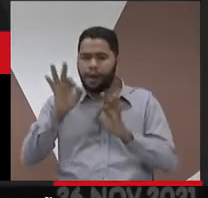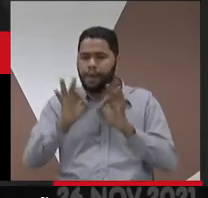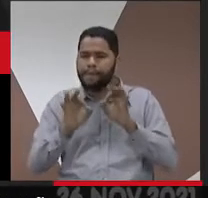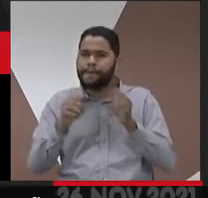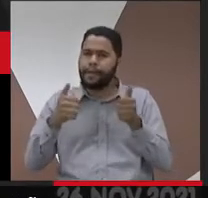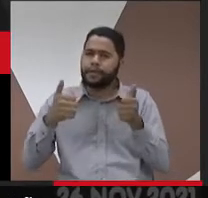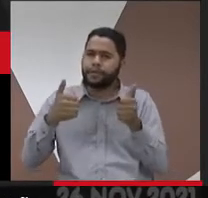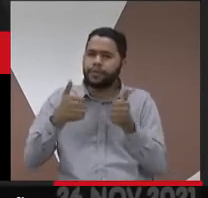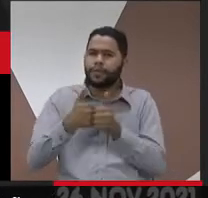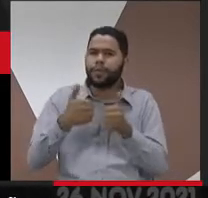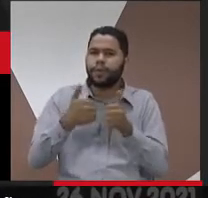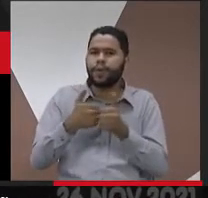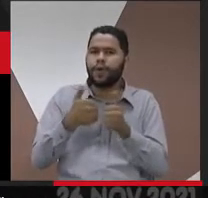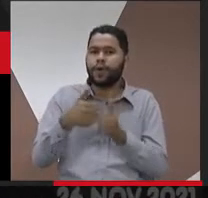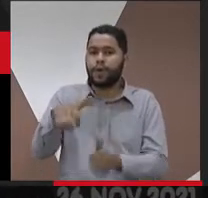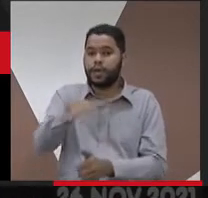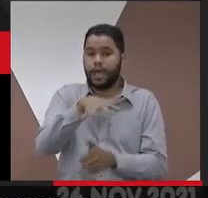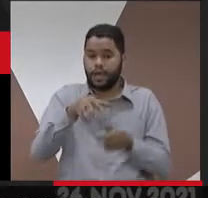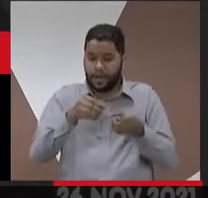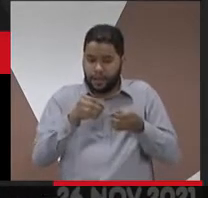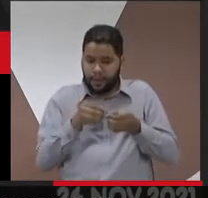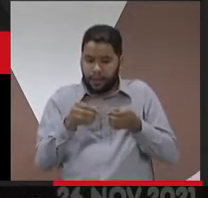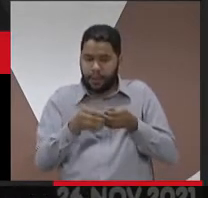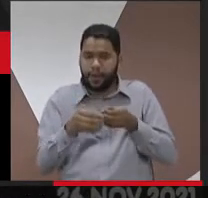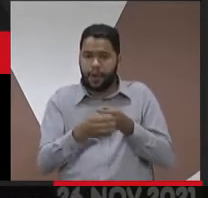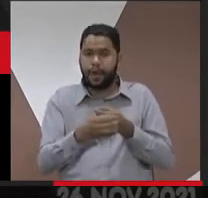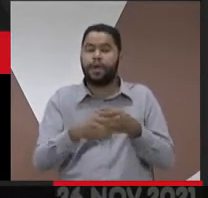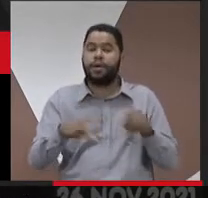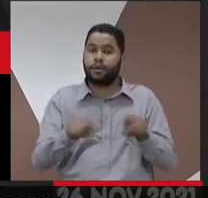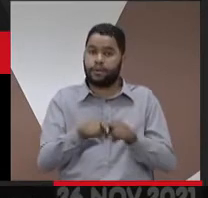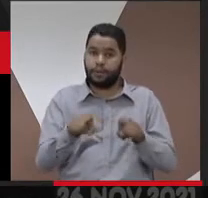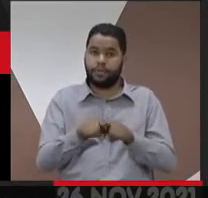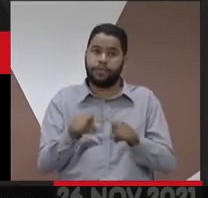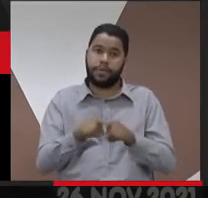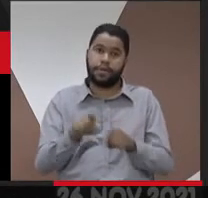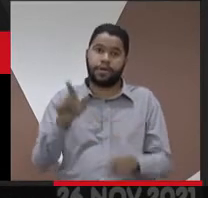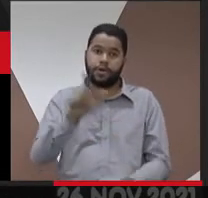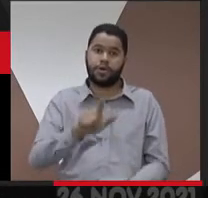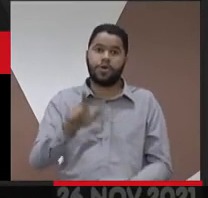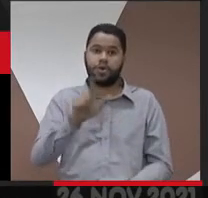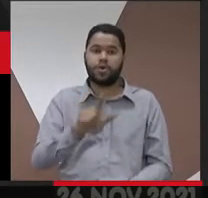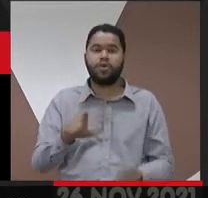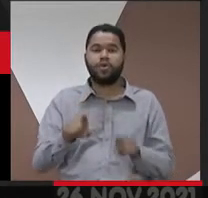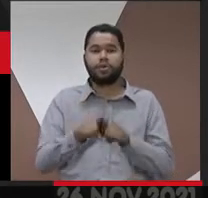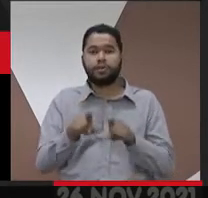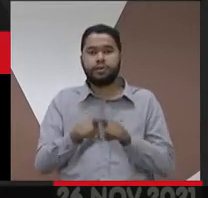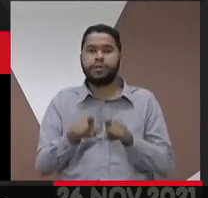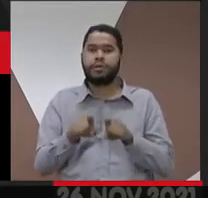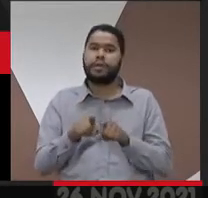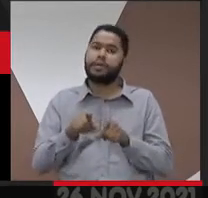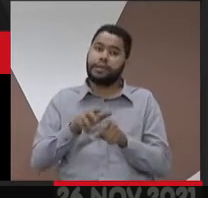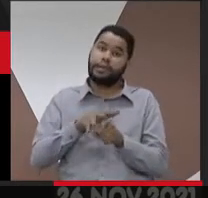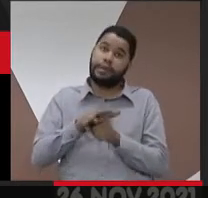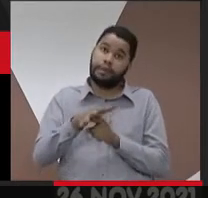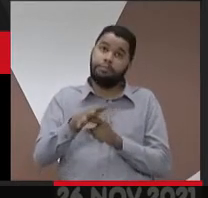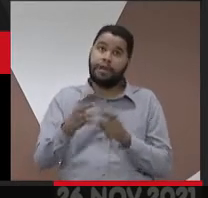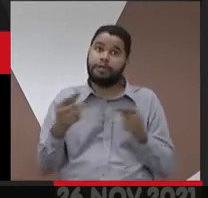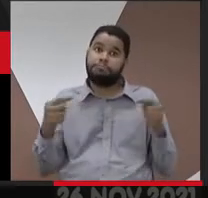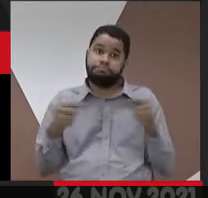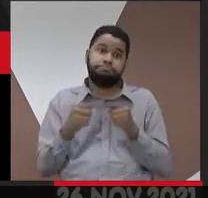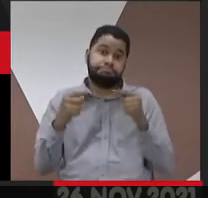próximo da região metropolitana, o que, inclusive, na lógica da captura de demanda, faz sentido,